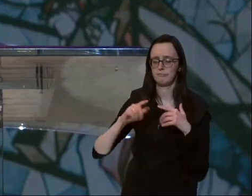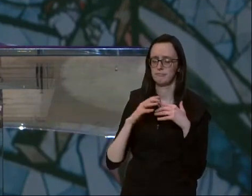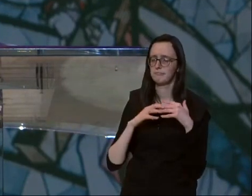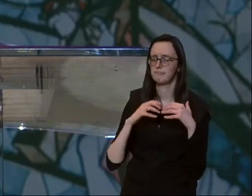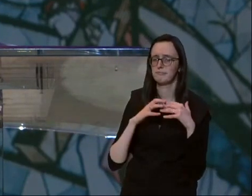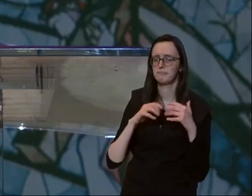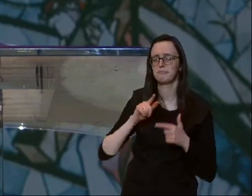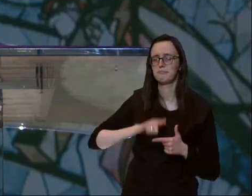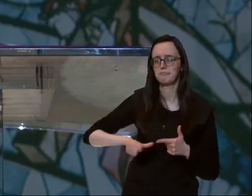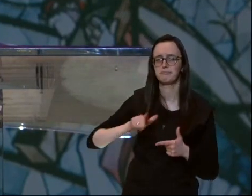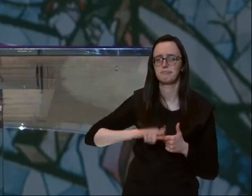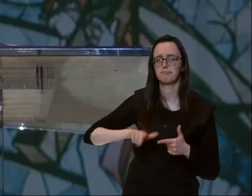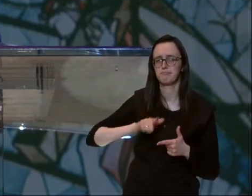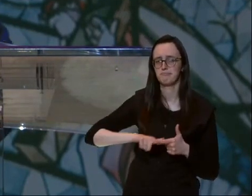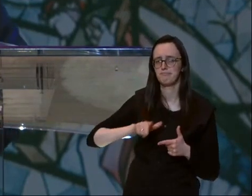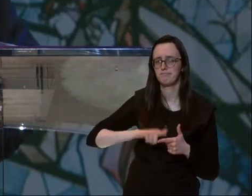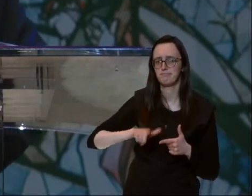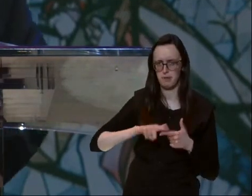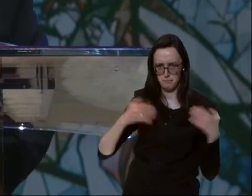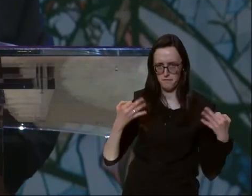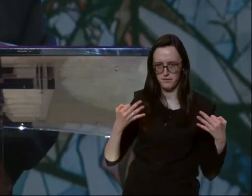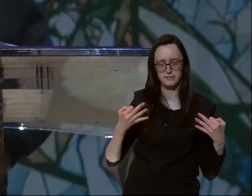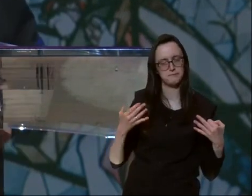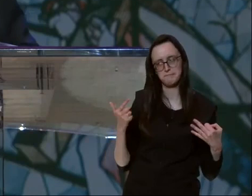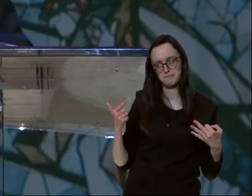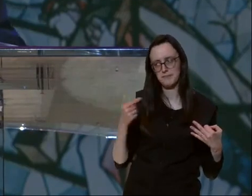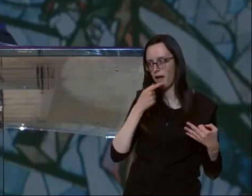leproso. Nada perfeito, né?